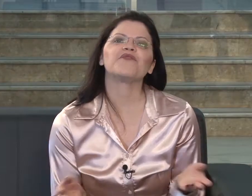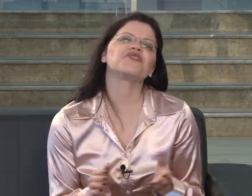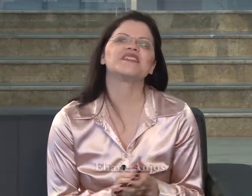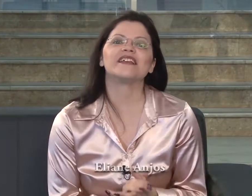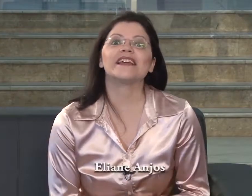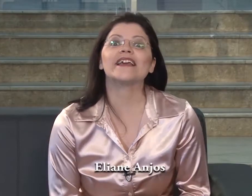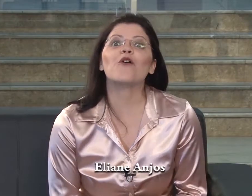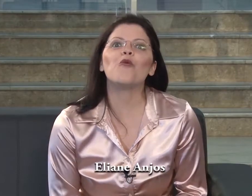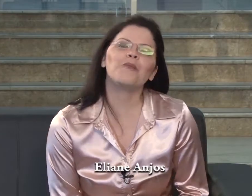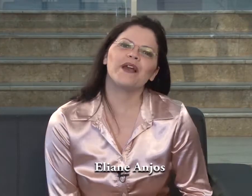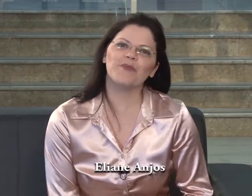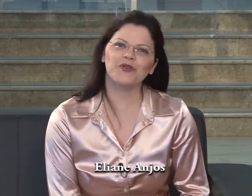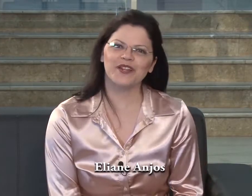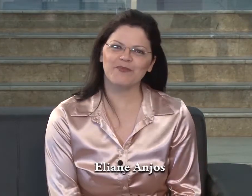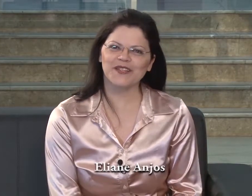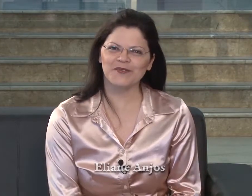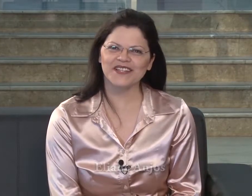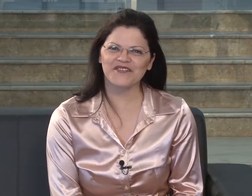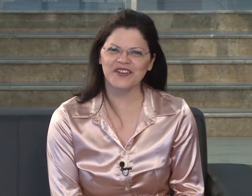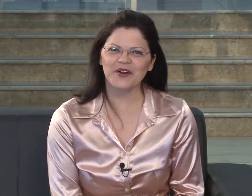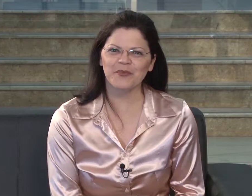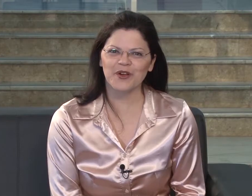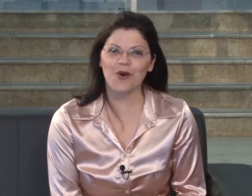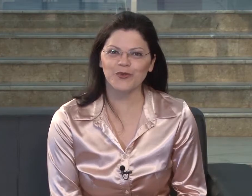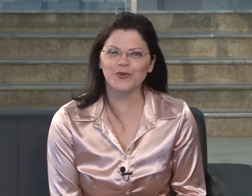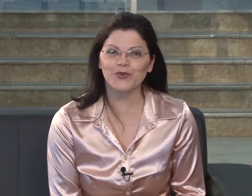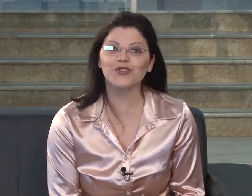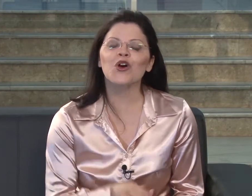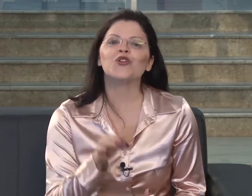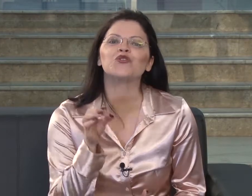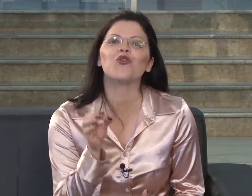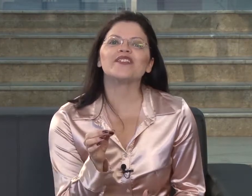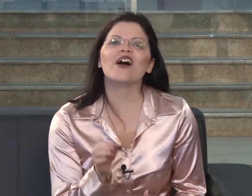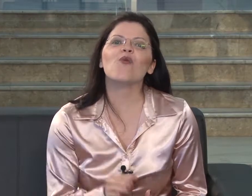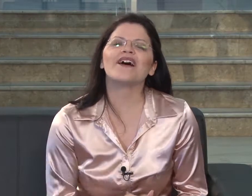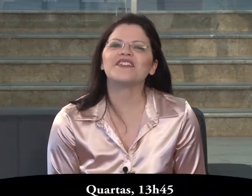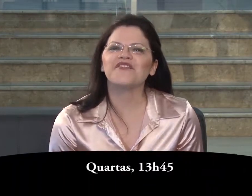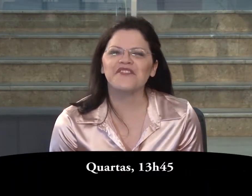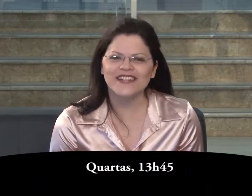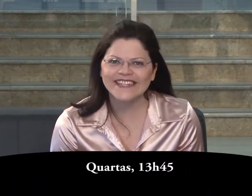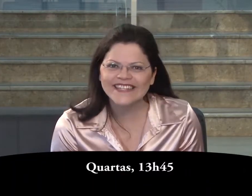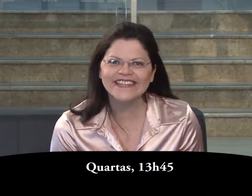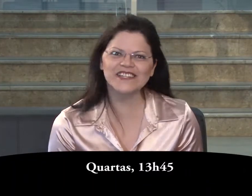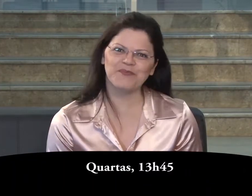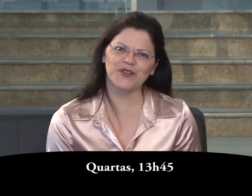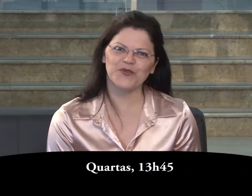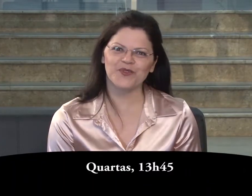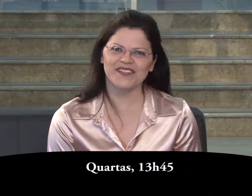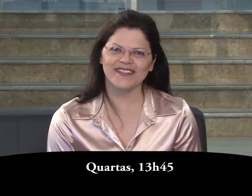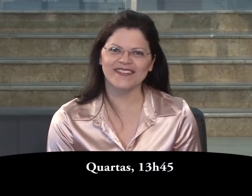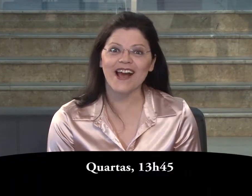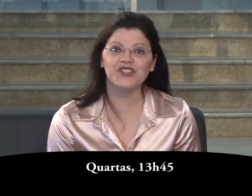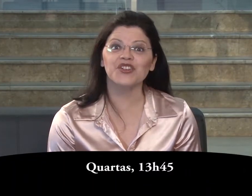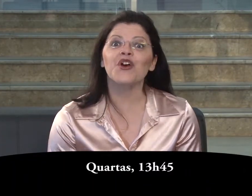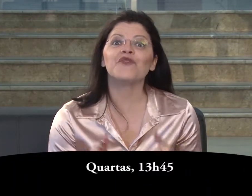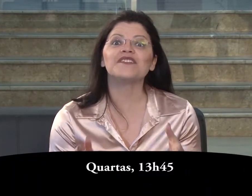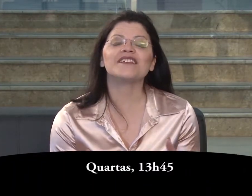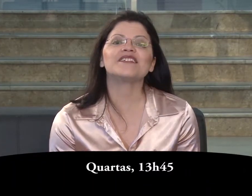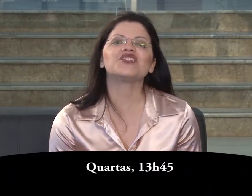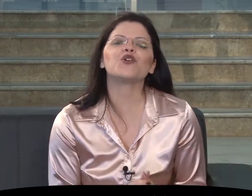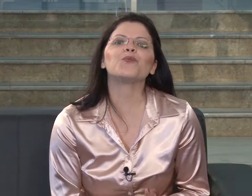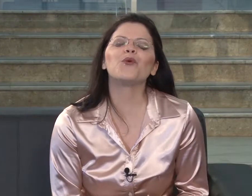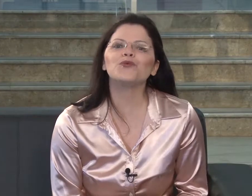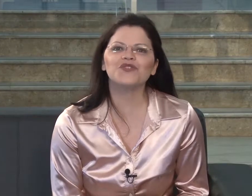Olá para você que acompanha a programação da TV Câmara Guarulhos. Toda quarta-feira, às 15 para as 2 da tarde,